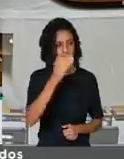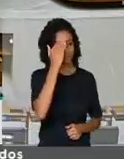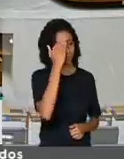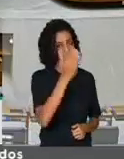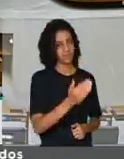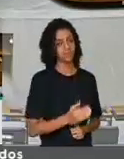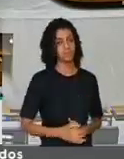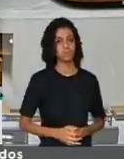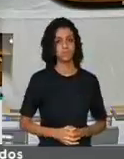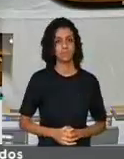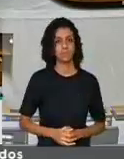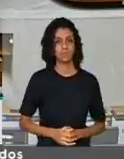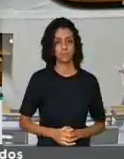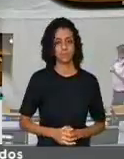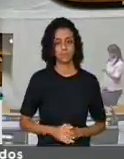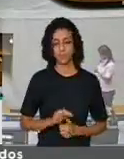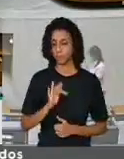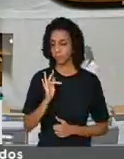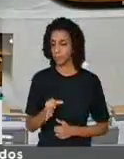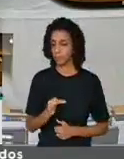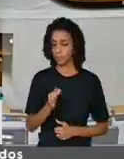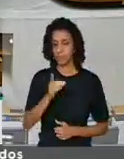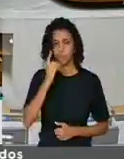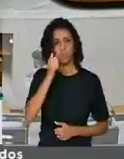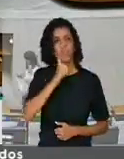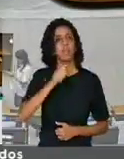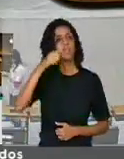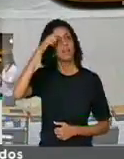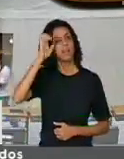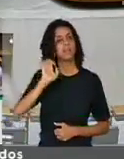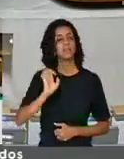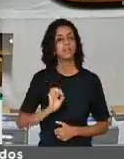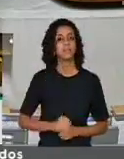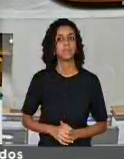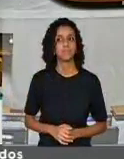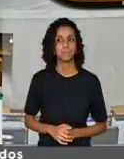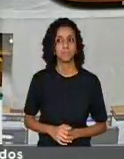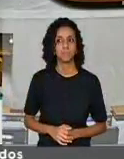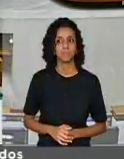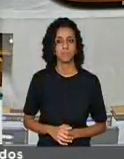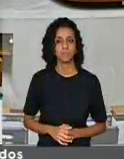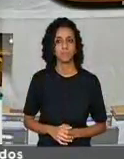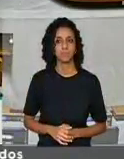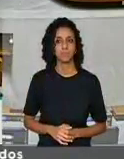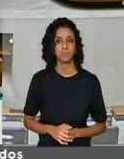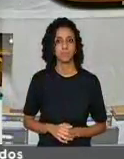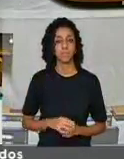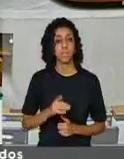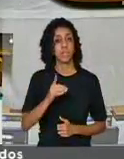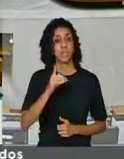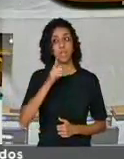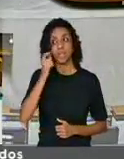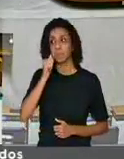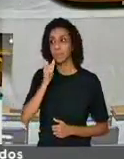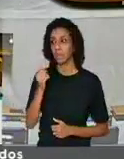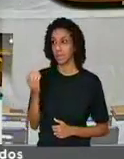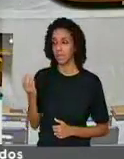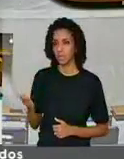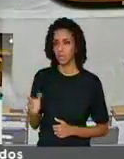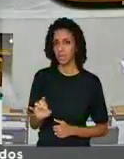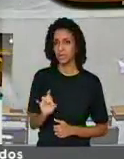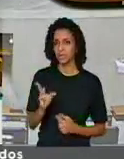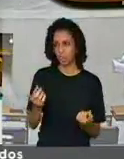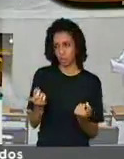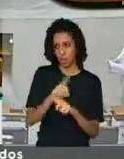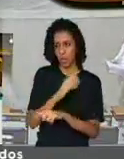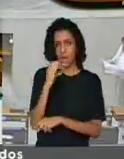Deputado Ivair, próxima oradora é a deputada Érica Cocai, e com a condescendência da deputada, vamos dar pequena